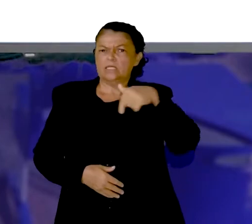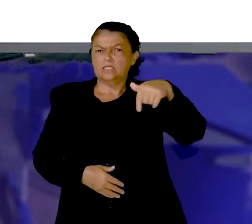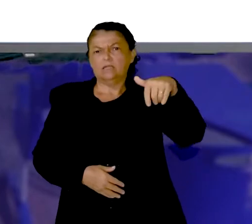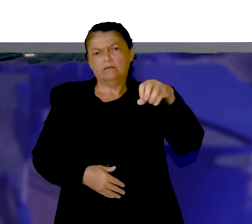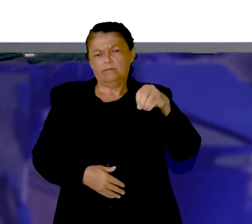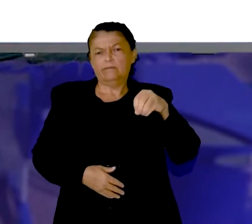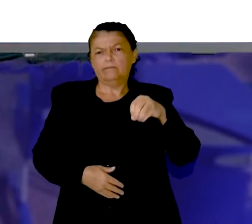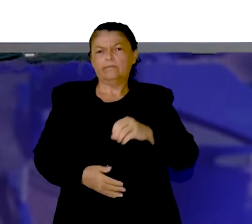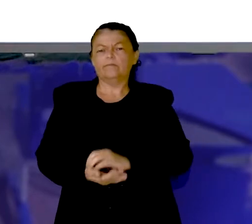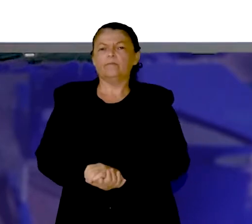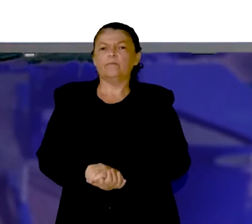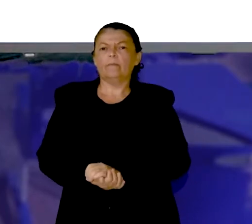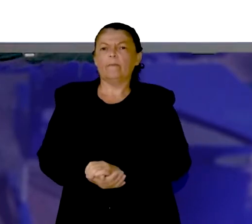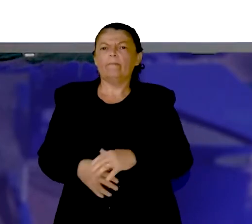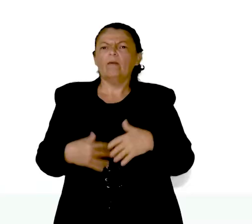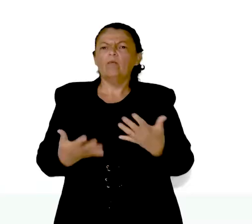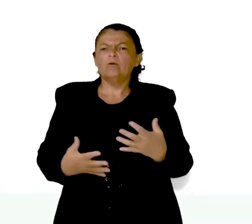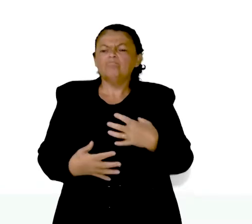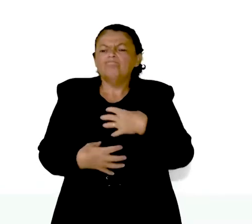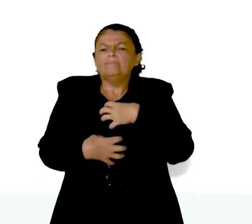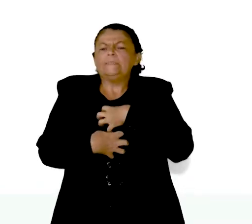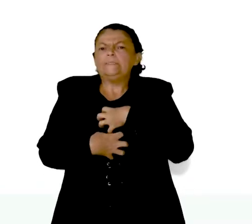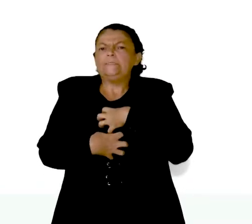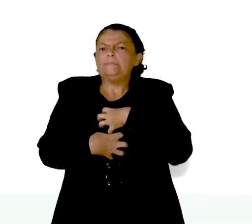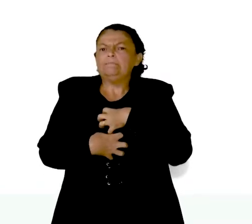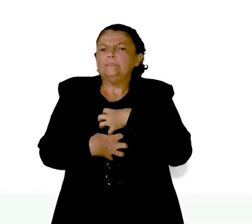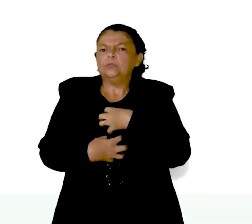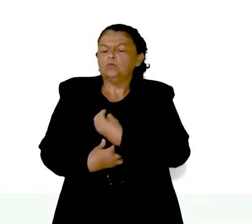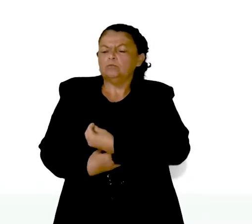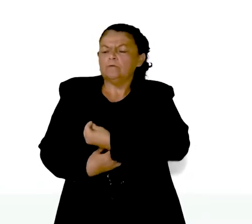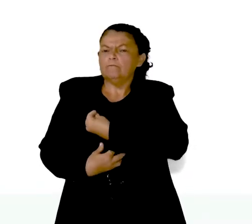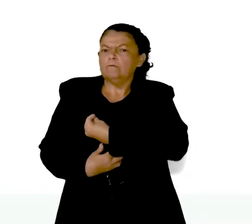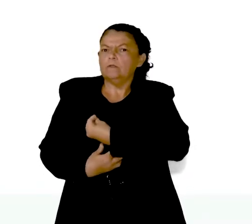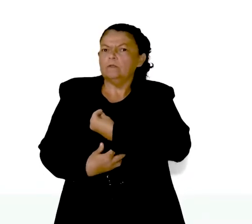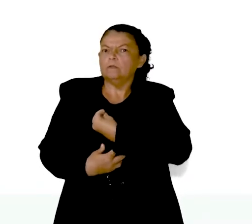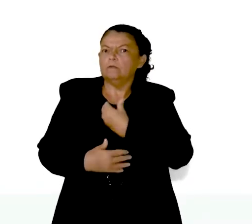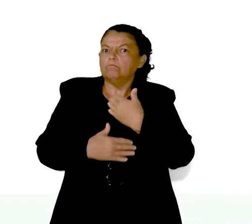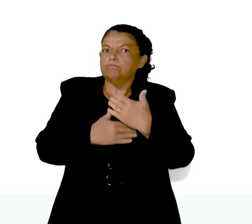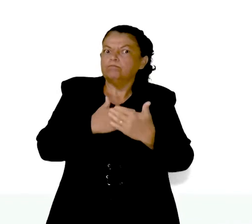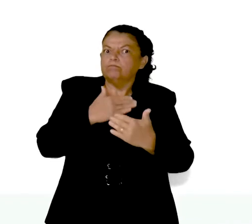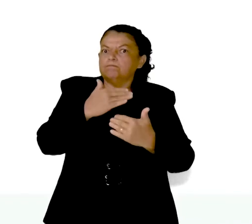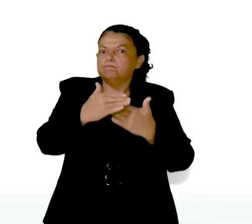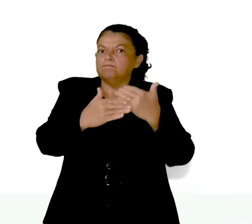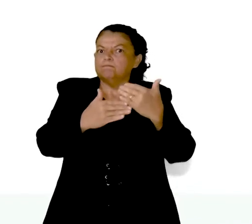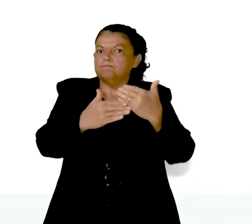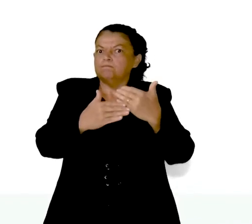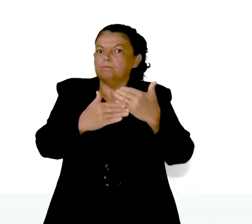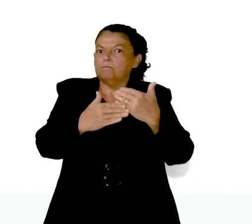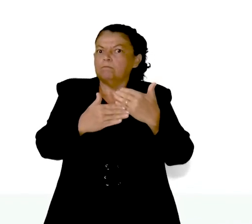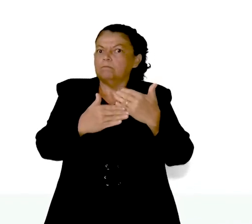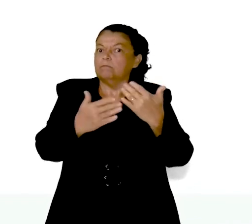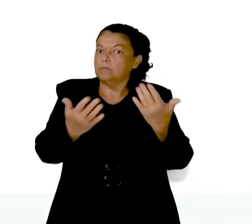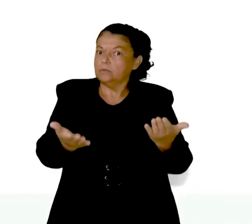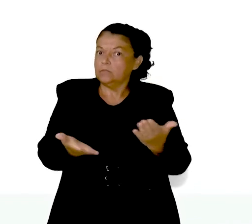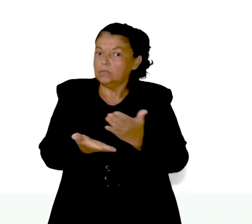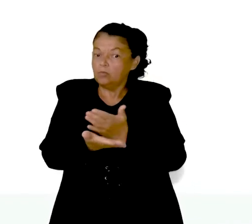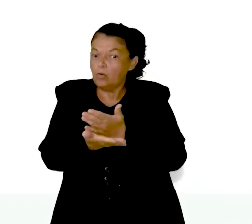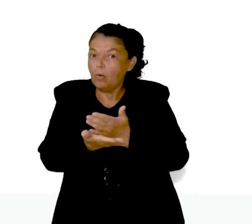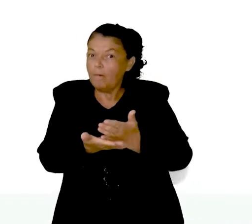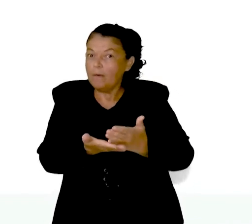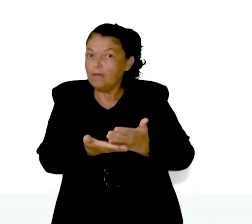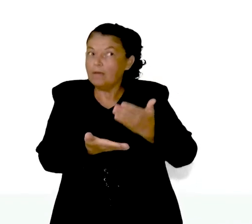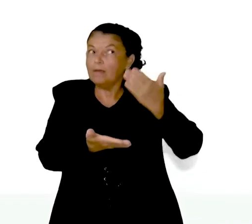Tal sentimento de prolongamento da vida pode ser verificado desde as origens do ser humano,